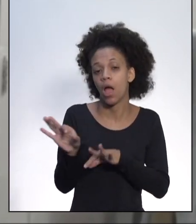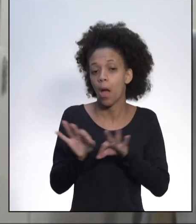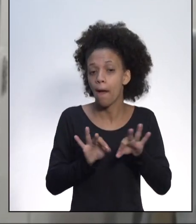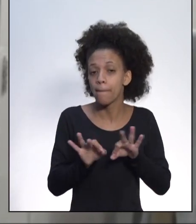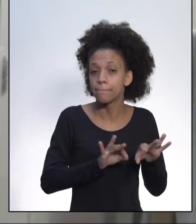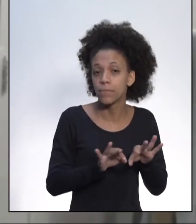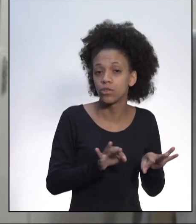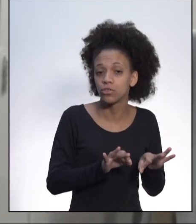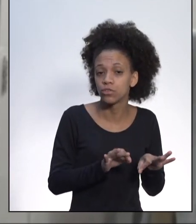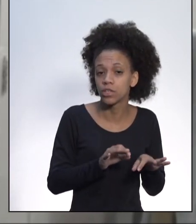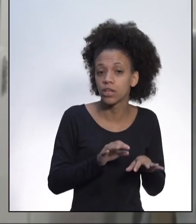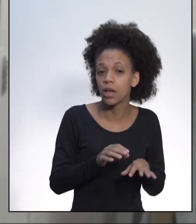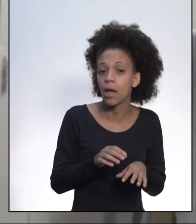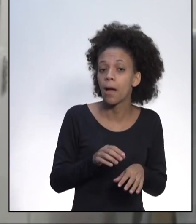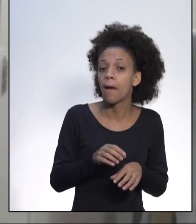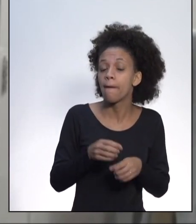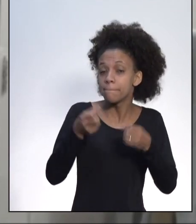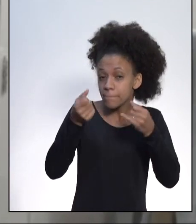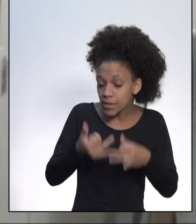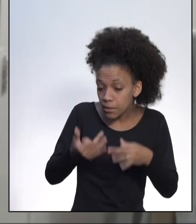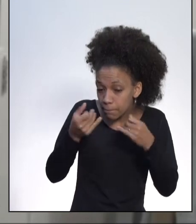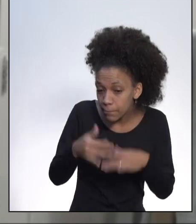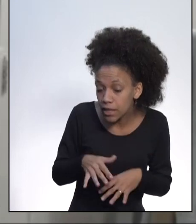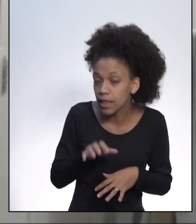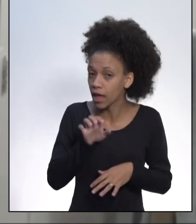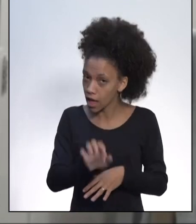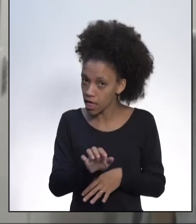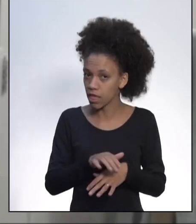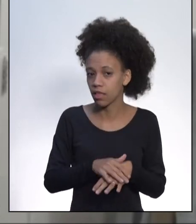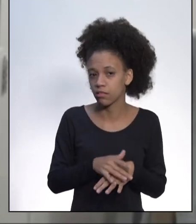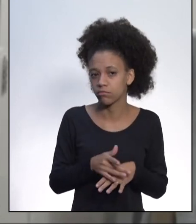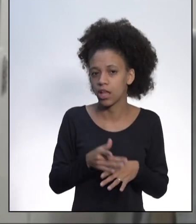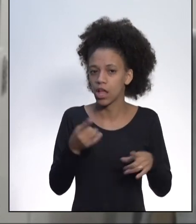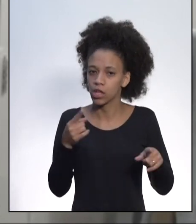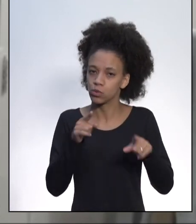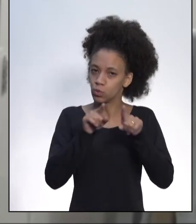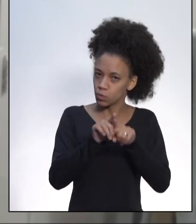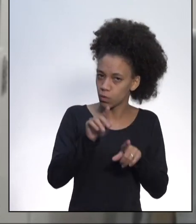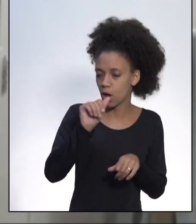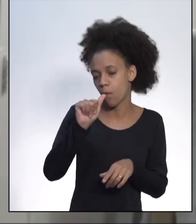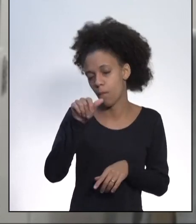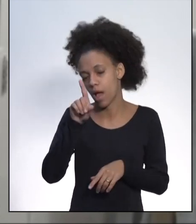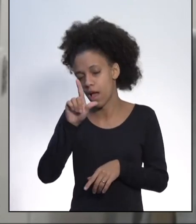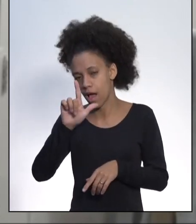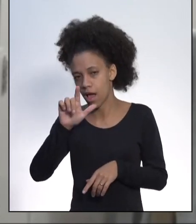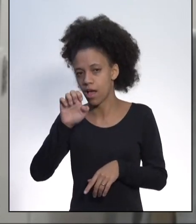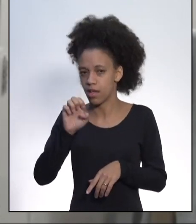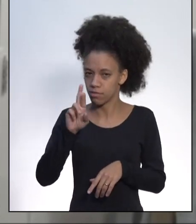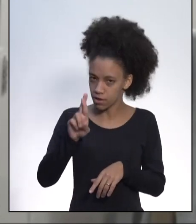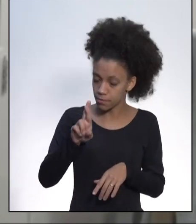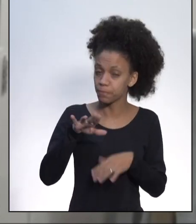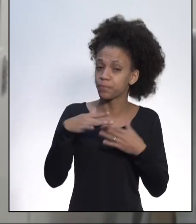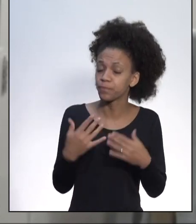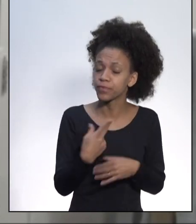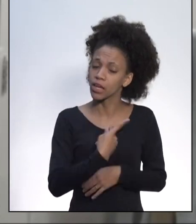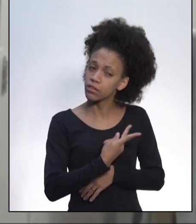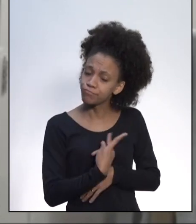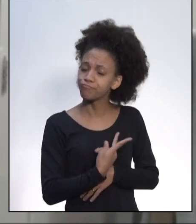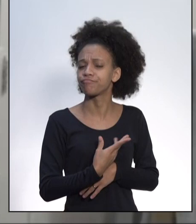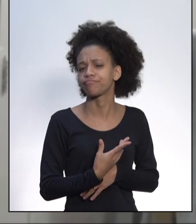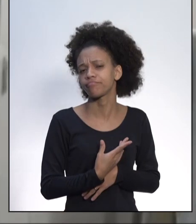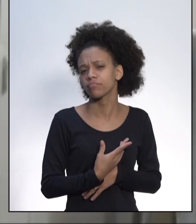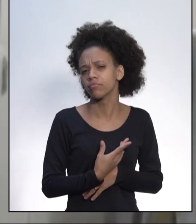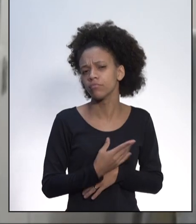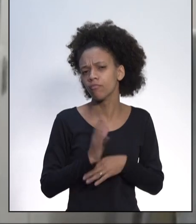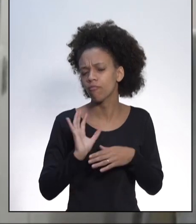projeto do Explicae, que é uma EdTech, né? Onde eu tenho a sociedade com o Adler. E a gente, na verdade, o Explicae surgiu